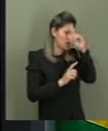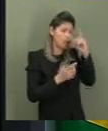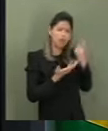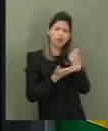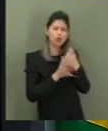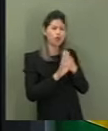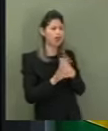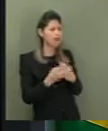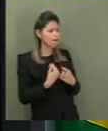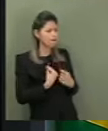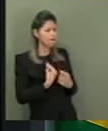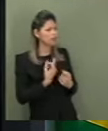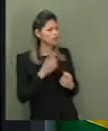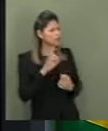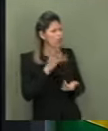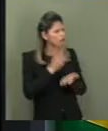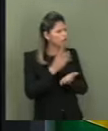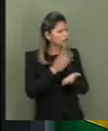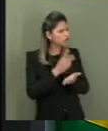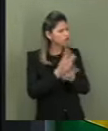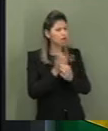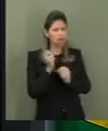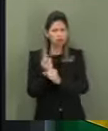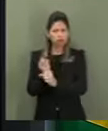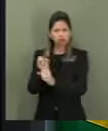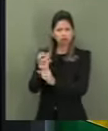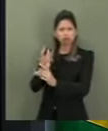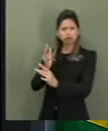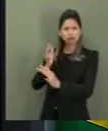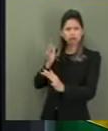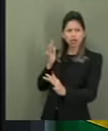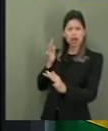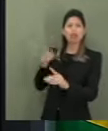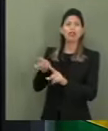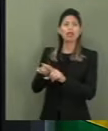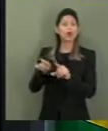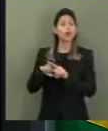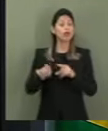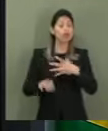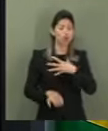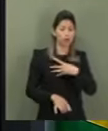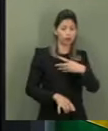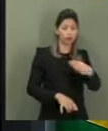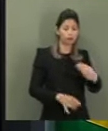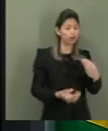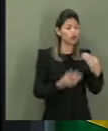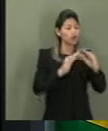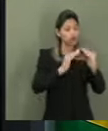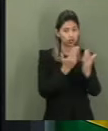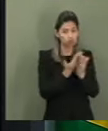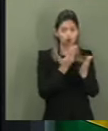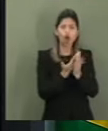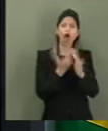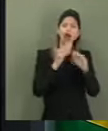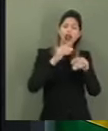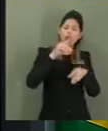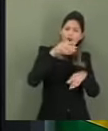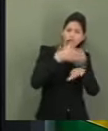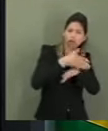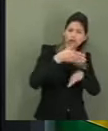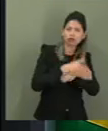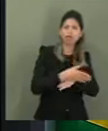terem seus filhos colocados em creche, terem água potável, saneamento básico, escola,